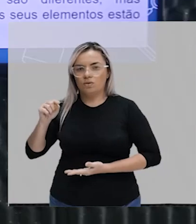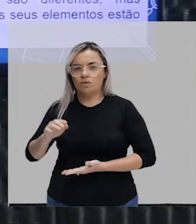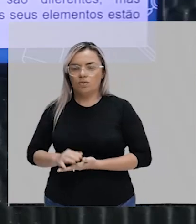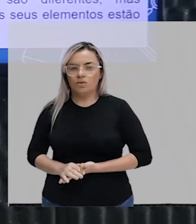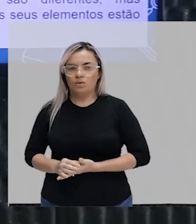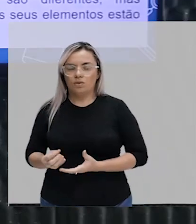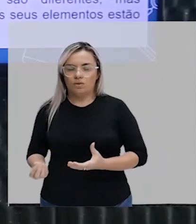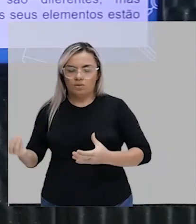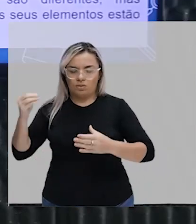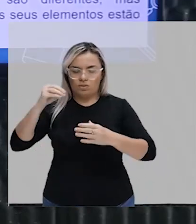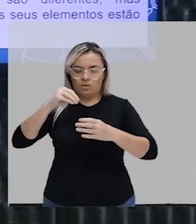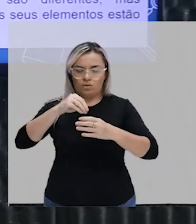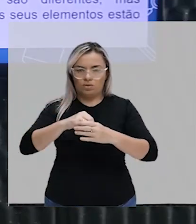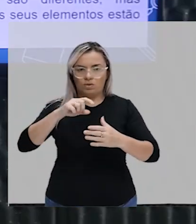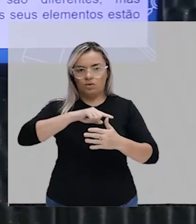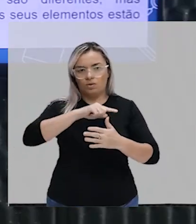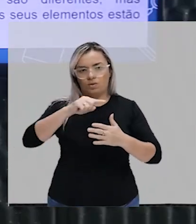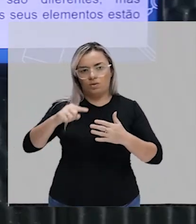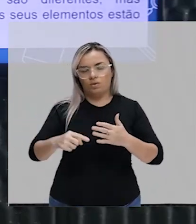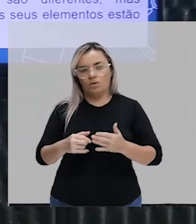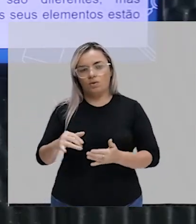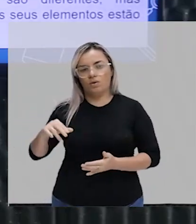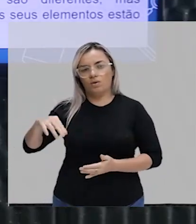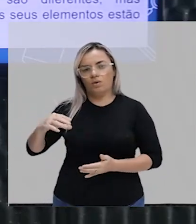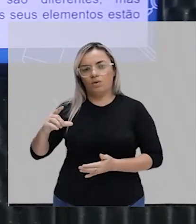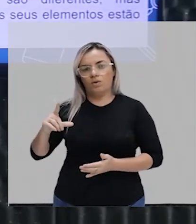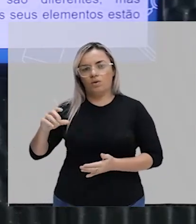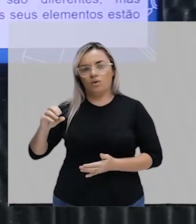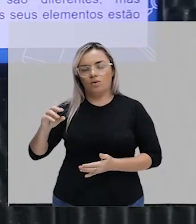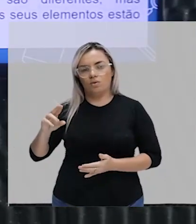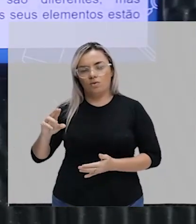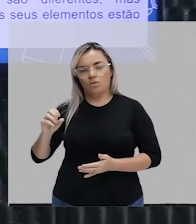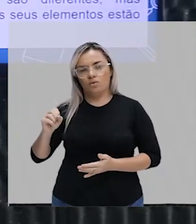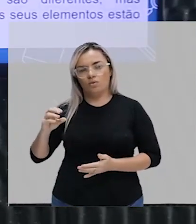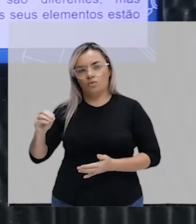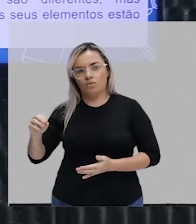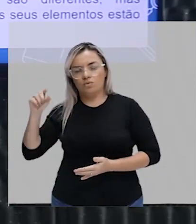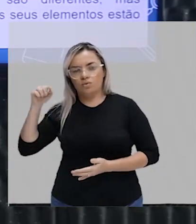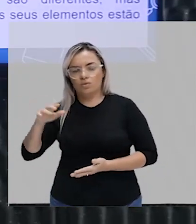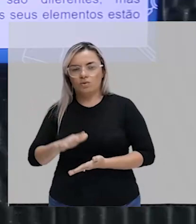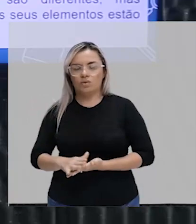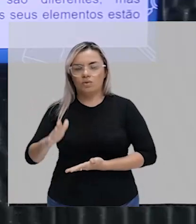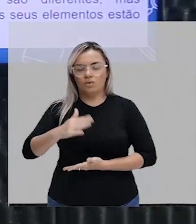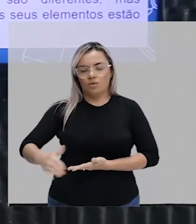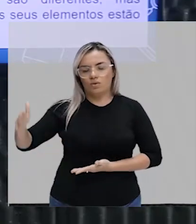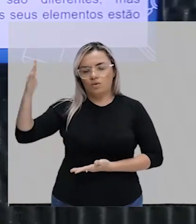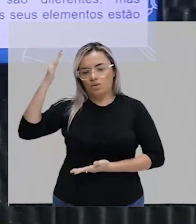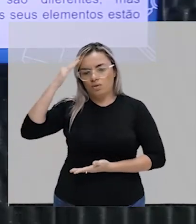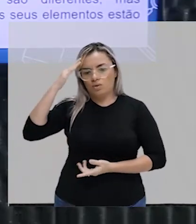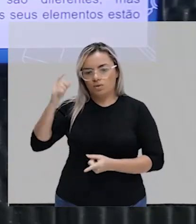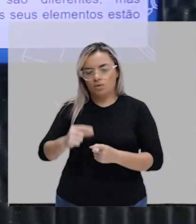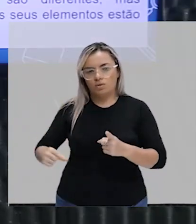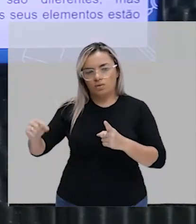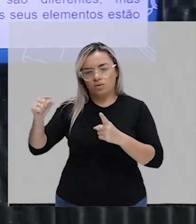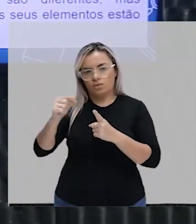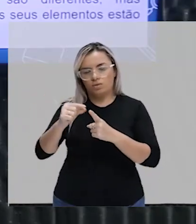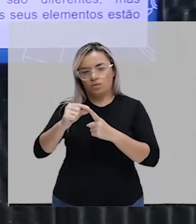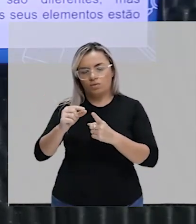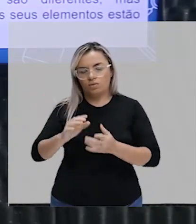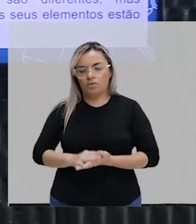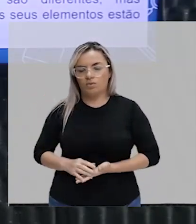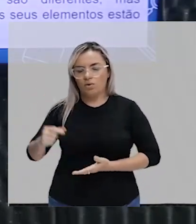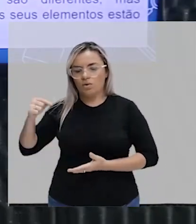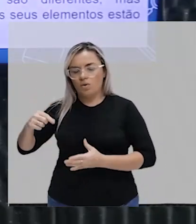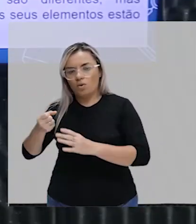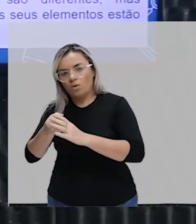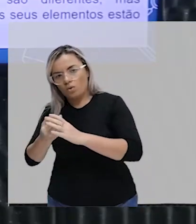incluído, né? A professora de língua portuguesa vai puxar minha orelha mais tarde, mas é para que você entenda mesmo pela própria terminologia, está dentro do